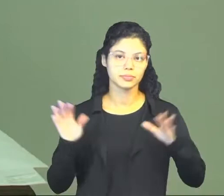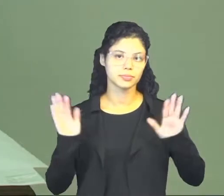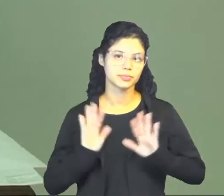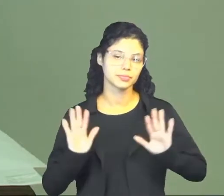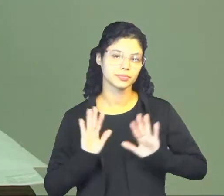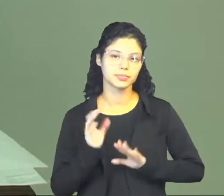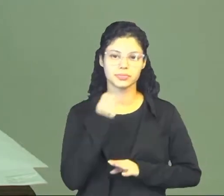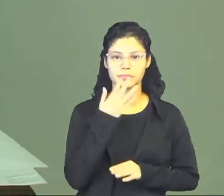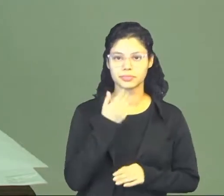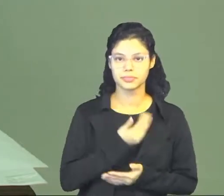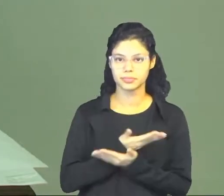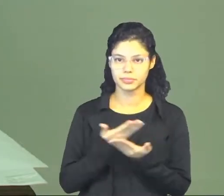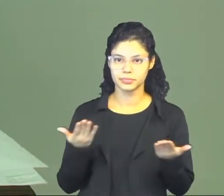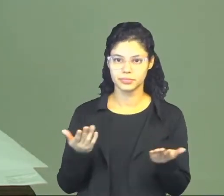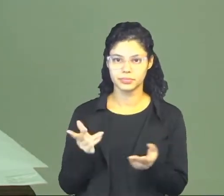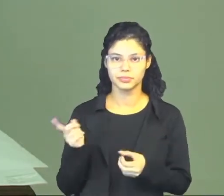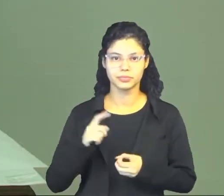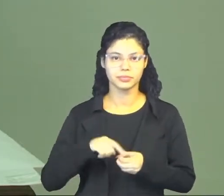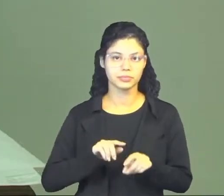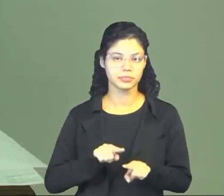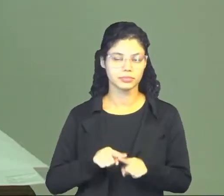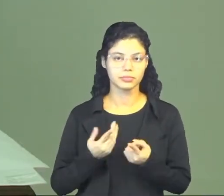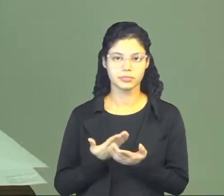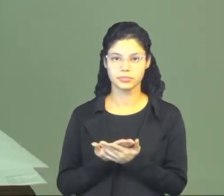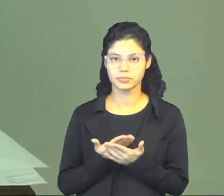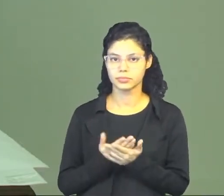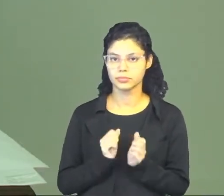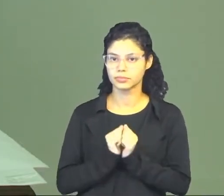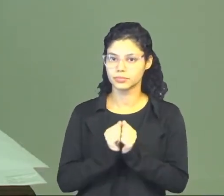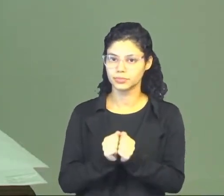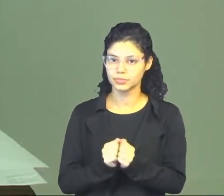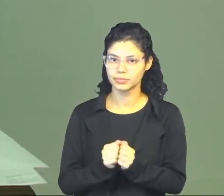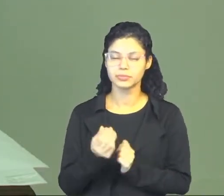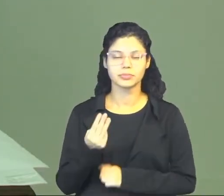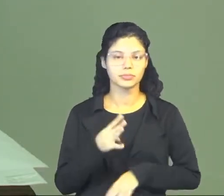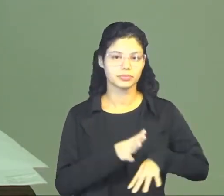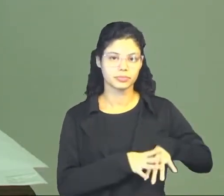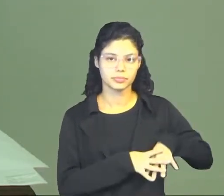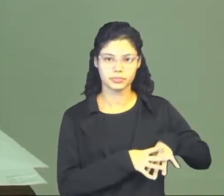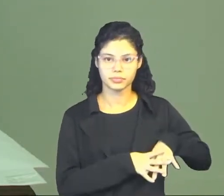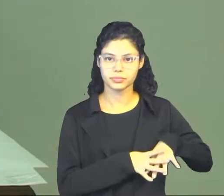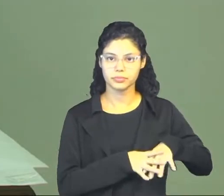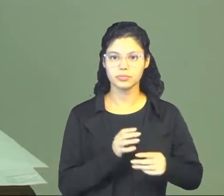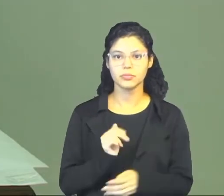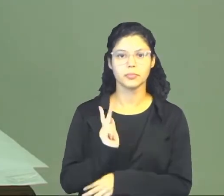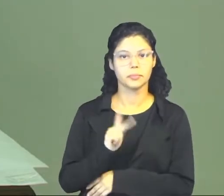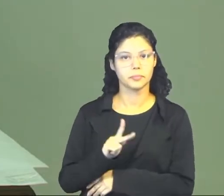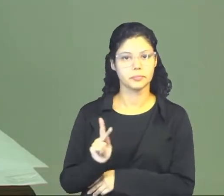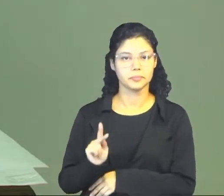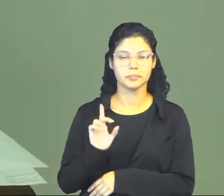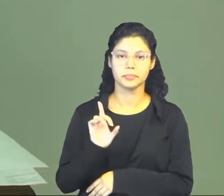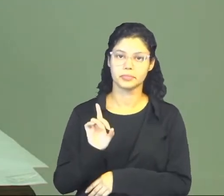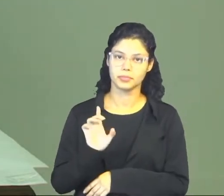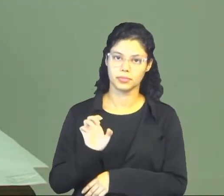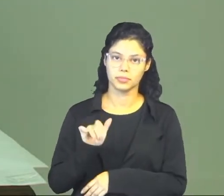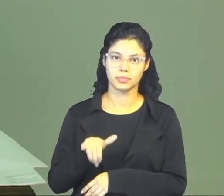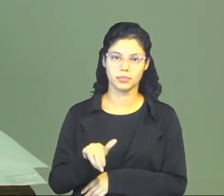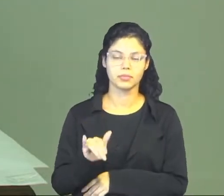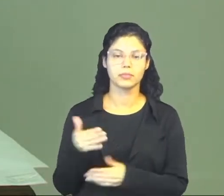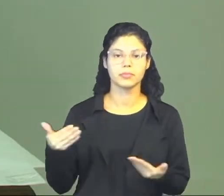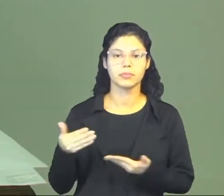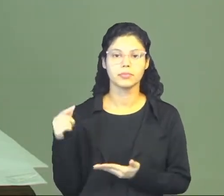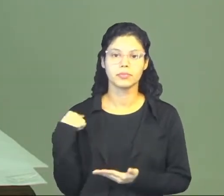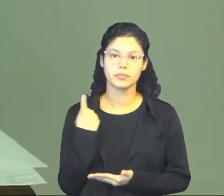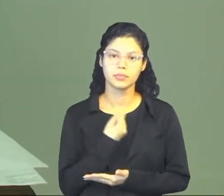Olá, tudo bem, pessoal? Estou de volta para mais uma aula com vocês, aula de matemática. Sou a professora Deli e nossa aula hoje